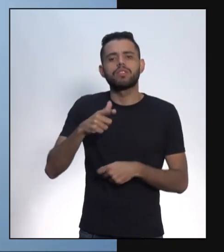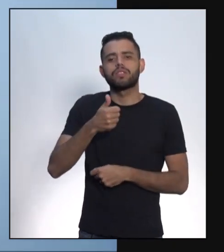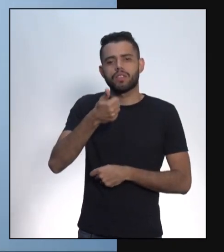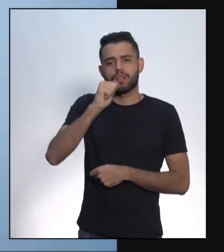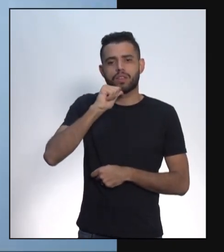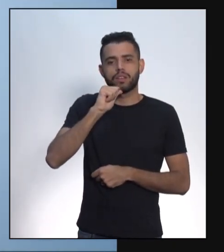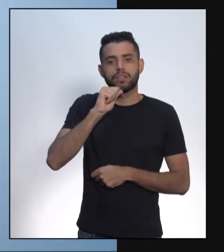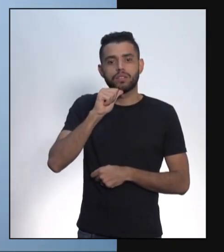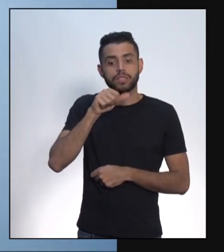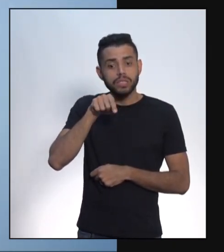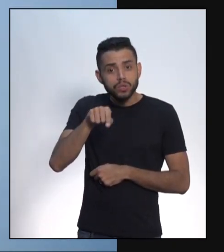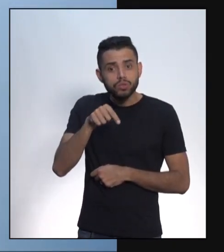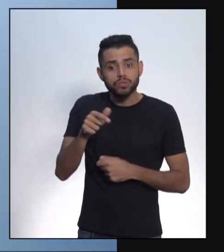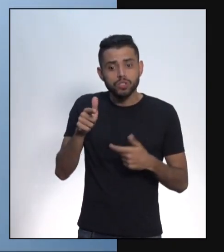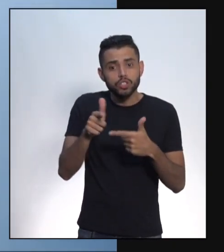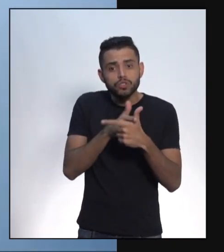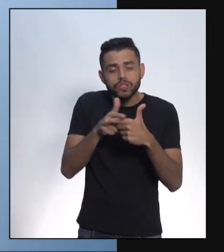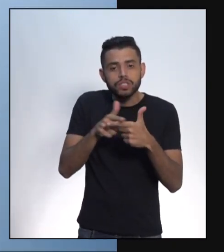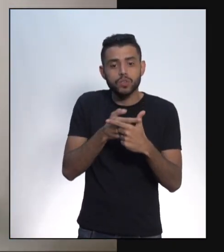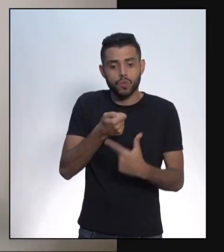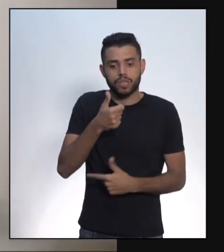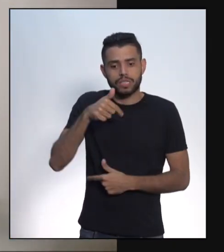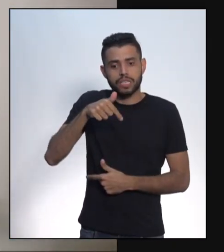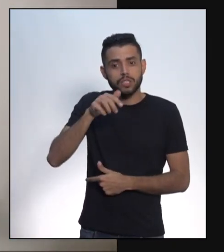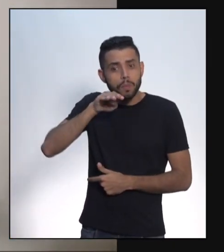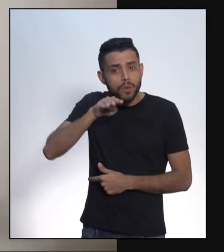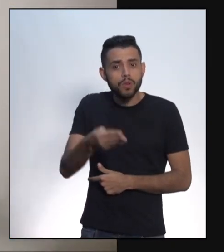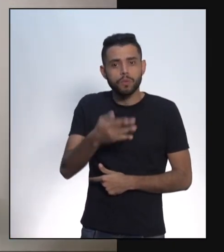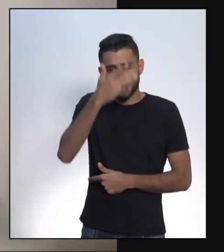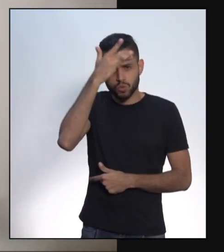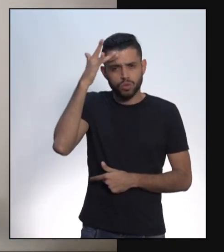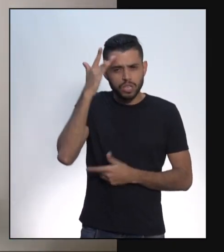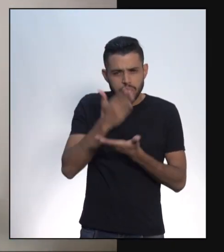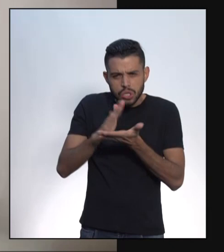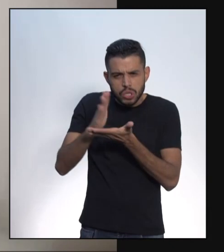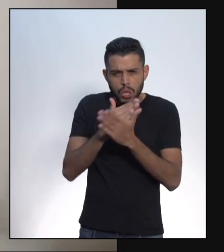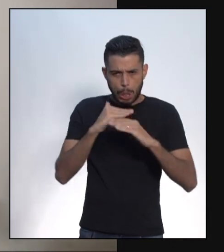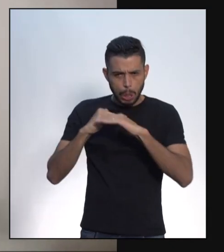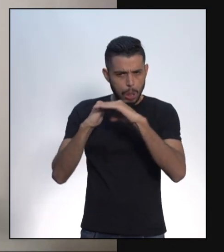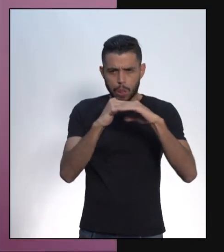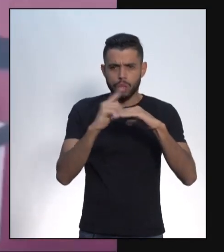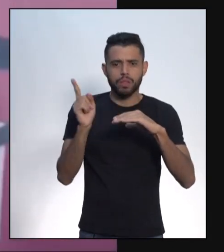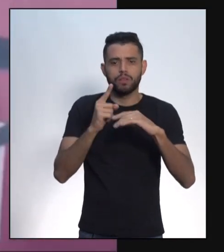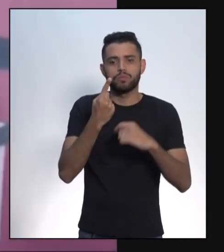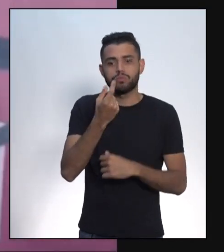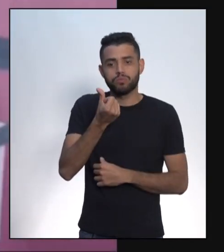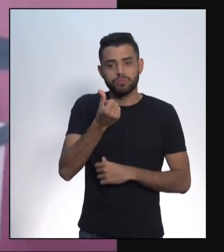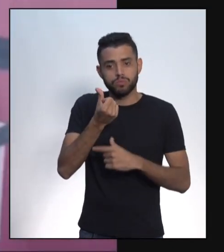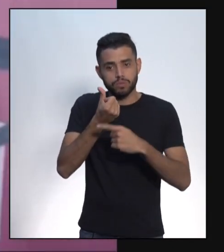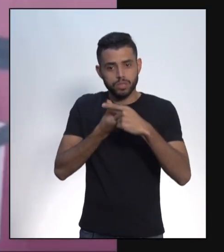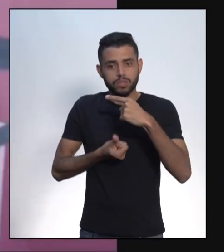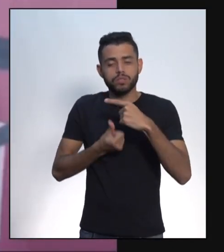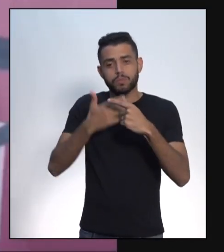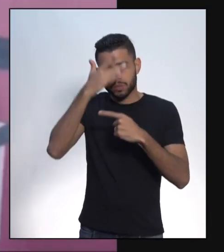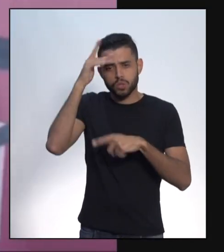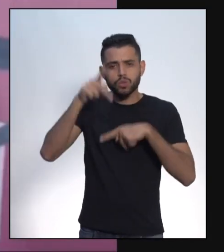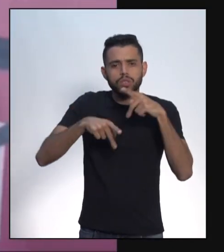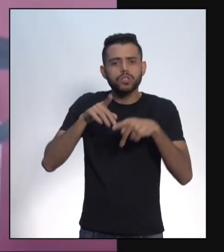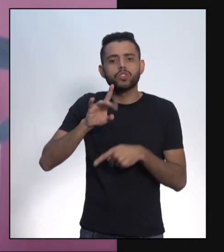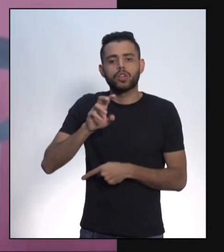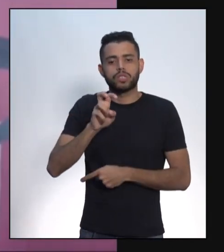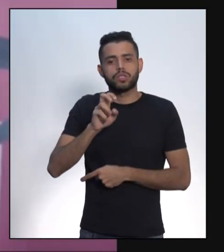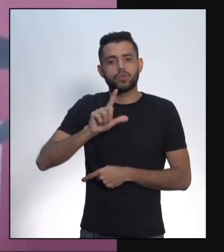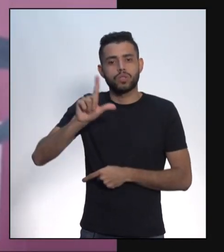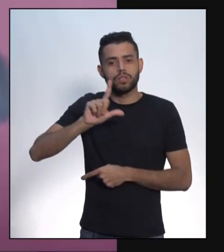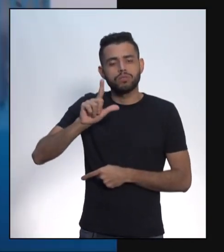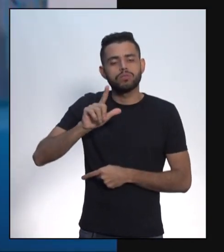quase 7 bilhões de pessoas. E a distribuição não é muito justa. Cerca de 1/6 da população mundial vive com apenas 5 litros de água por dia, enquanto